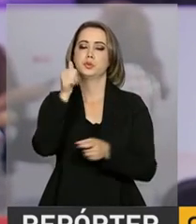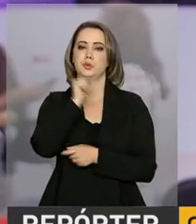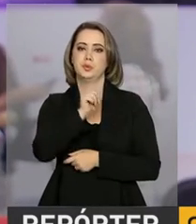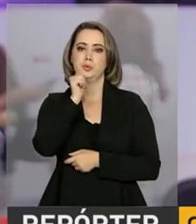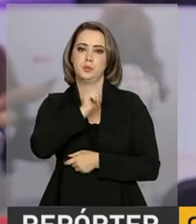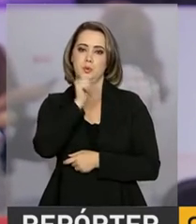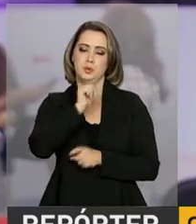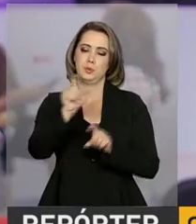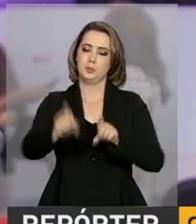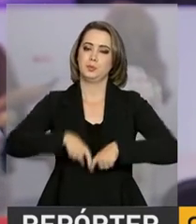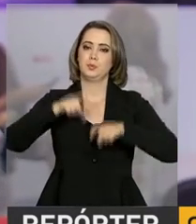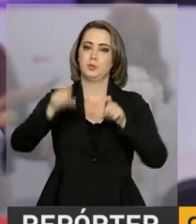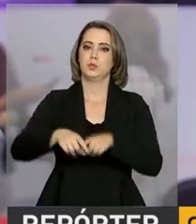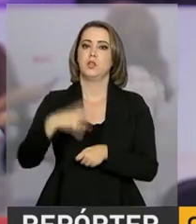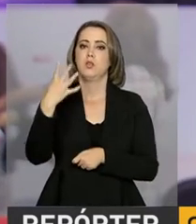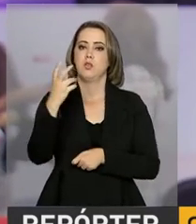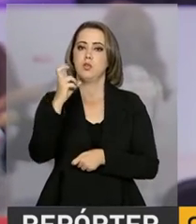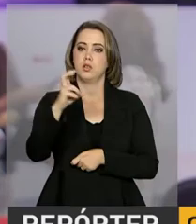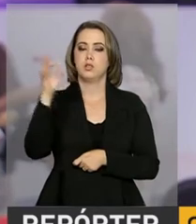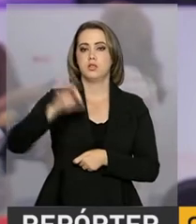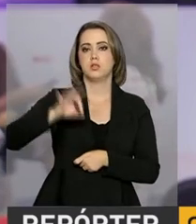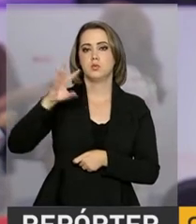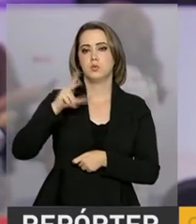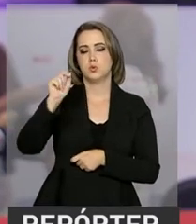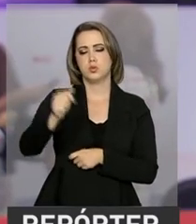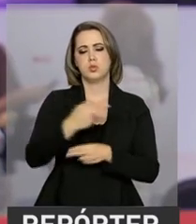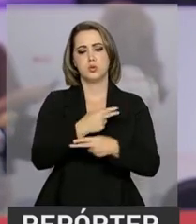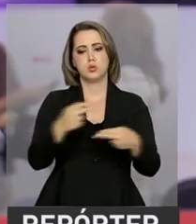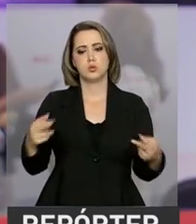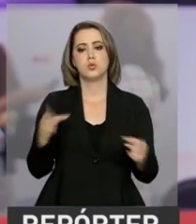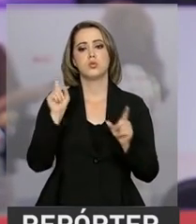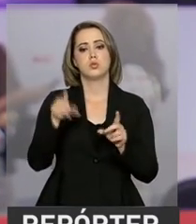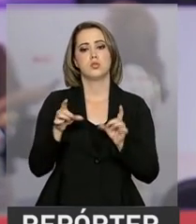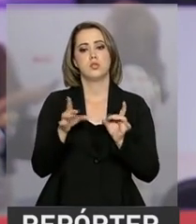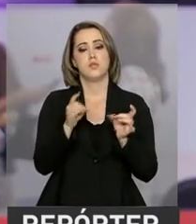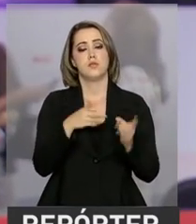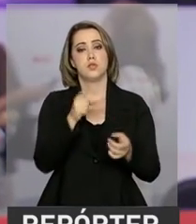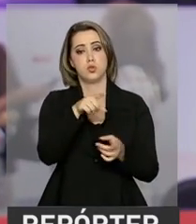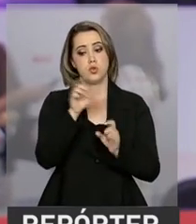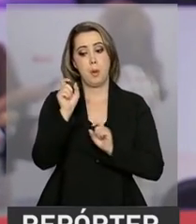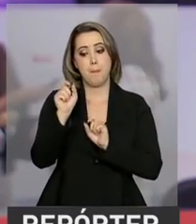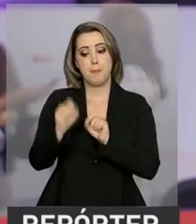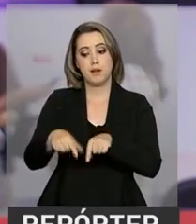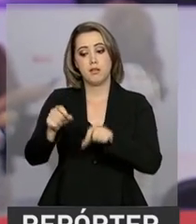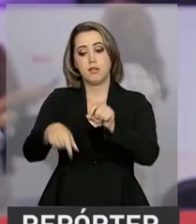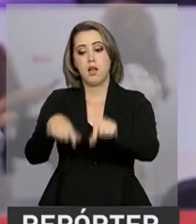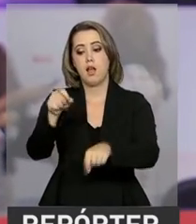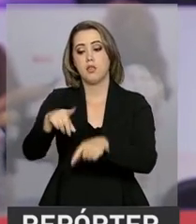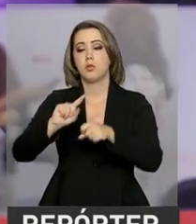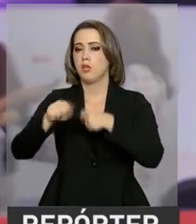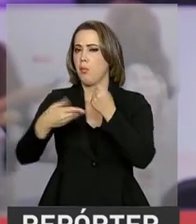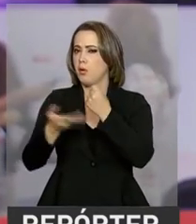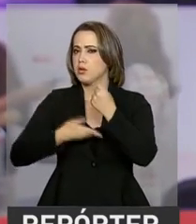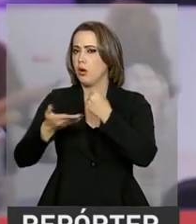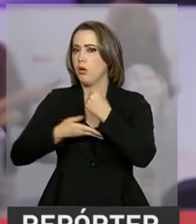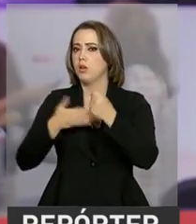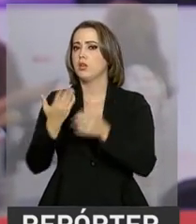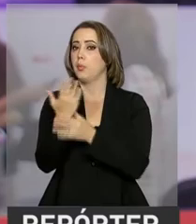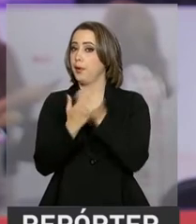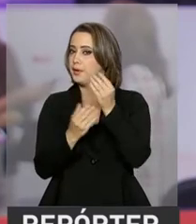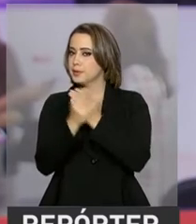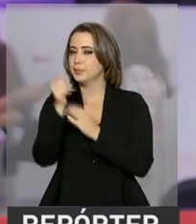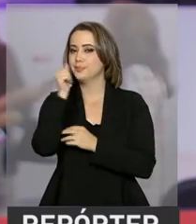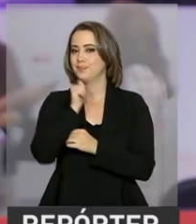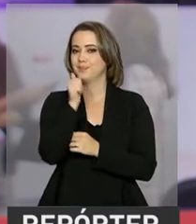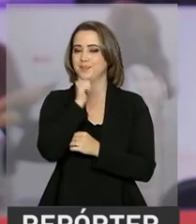45 por cento dos produtos da agricultura familiar são plantados e colhidos pelas mãos femininas segundo